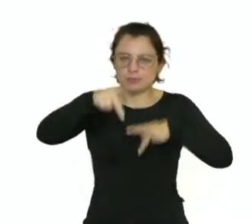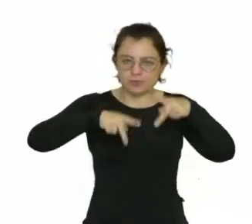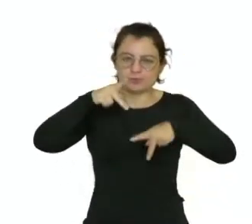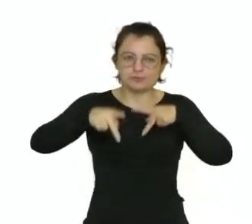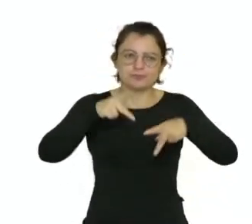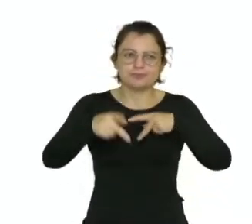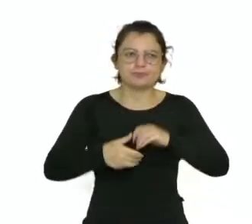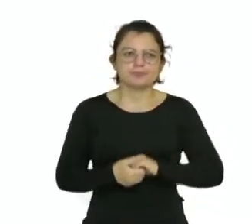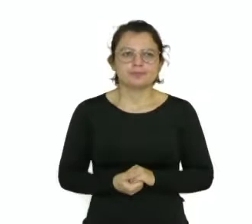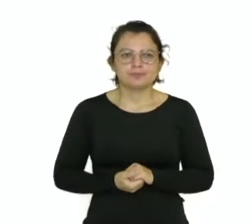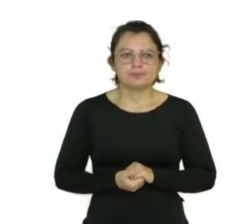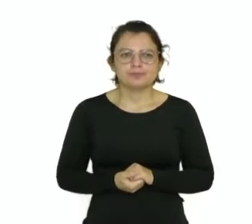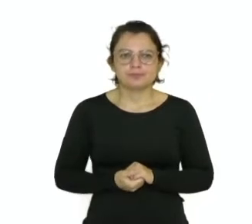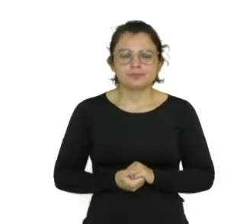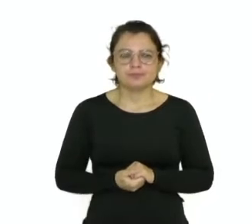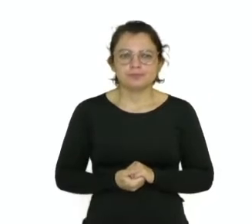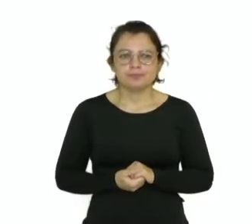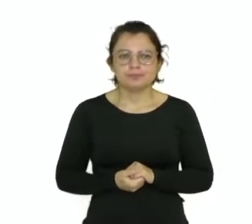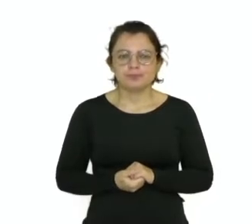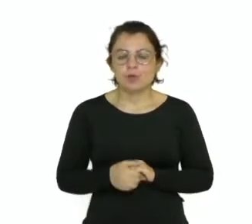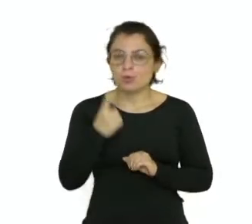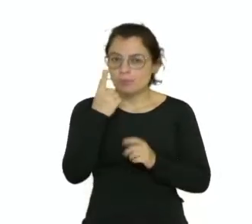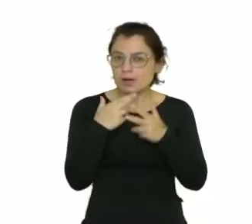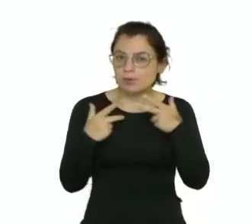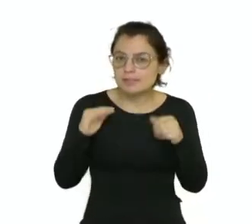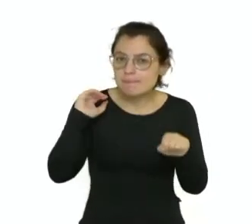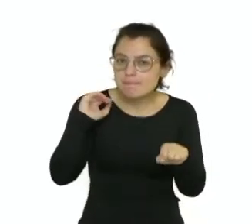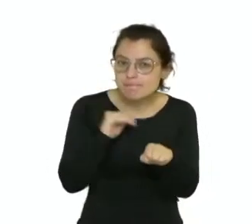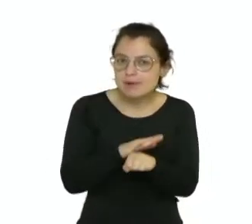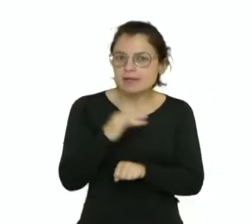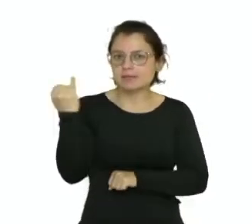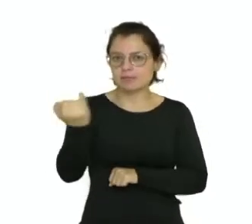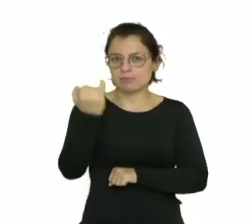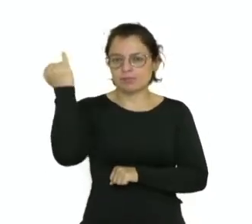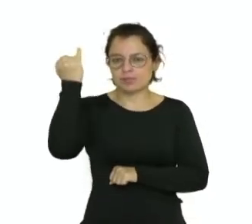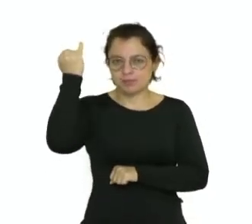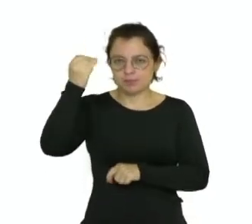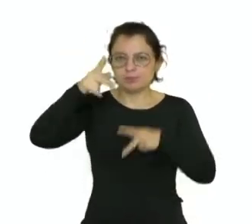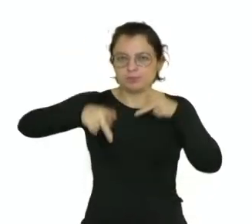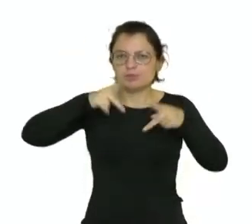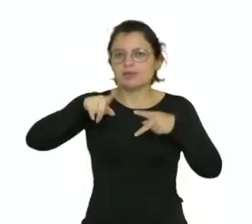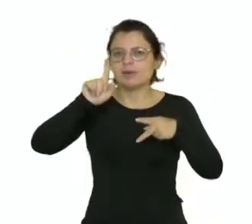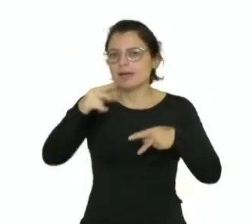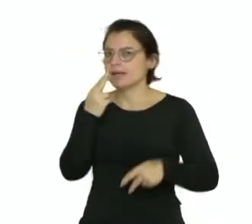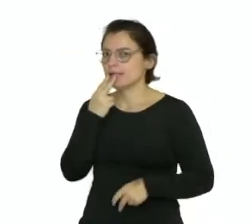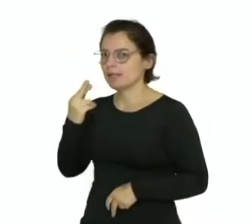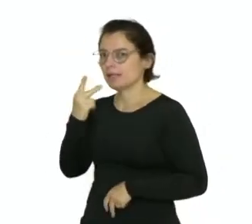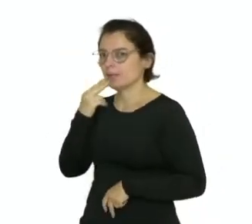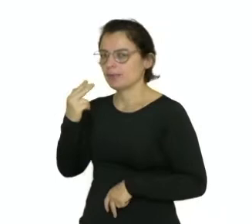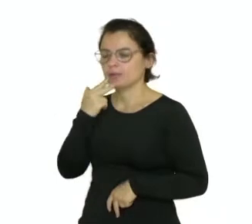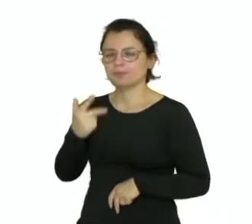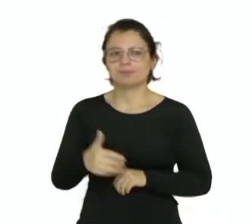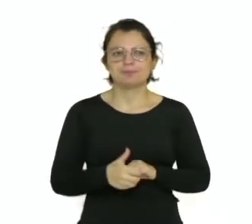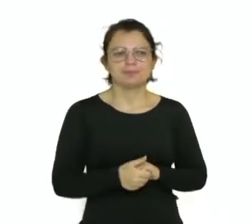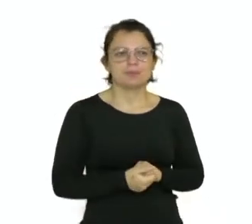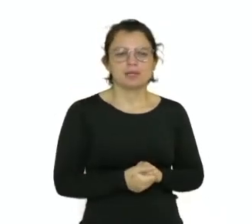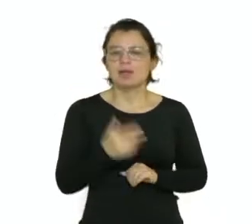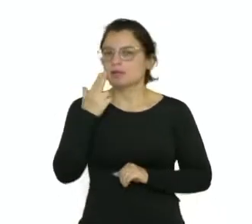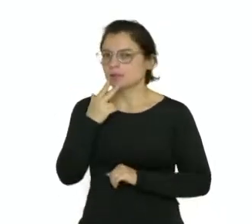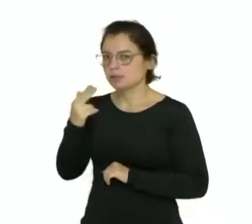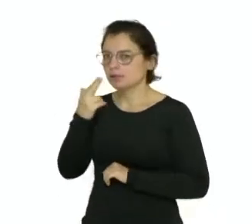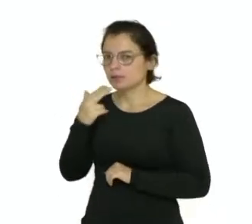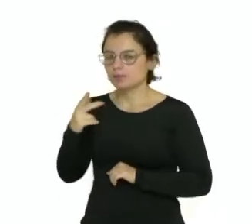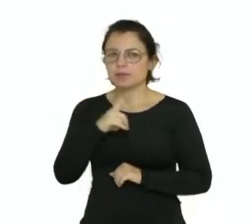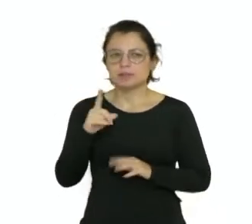originários. Um dos elementos mais importantes da cultura de um povo é a língua. As línguas são agrupadas